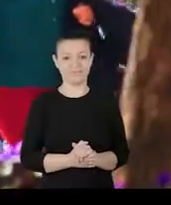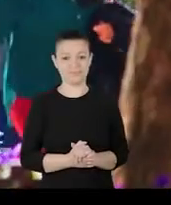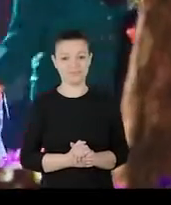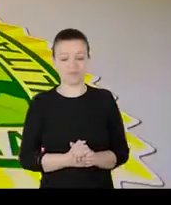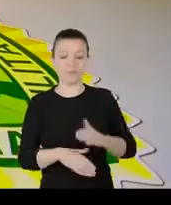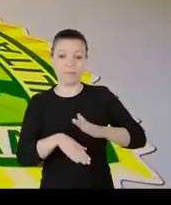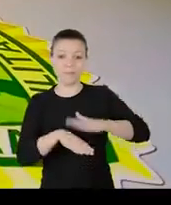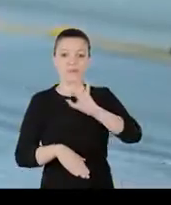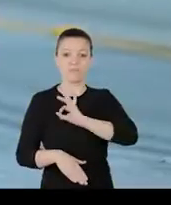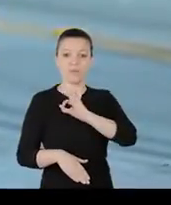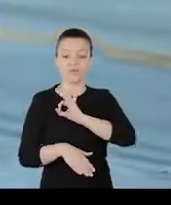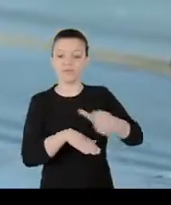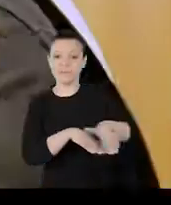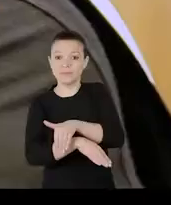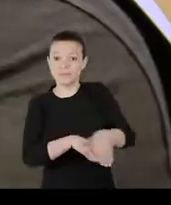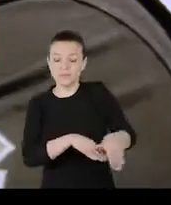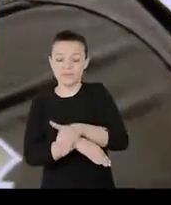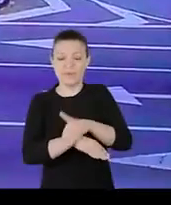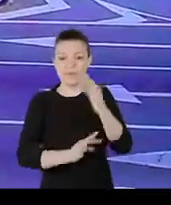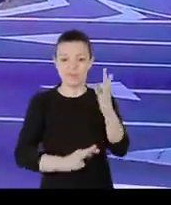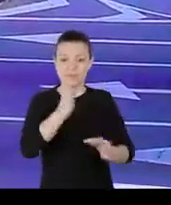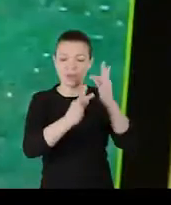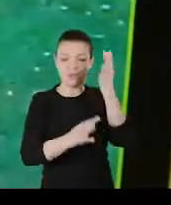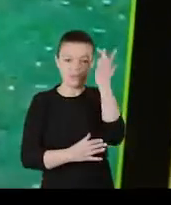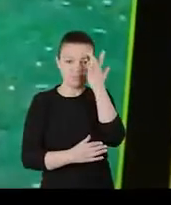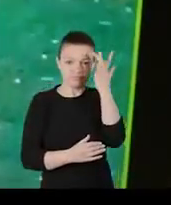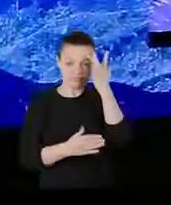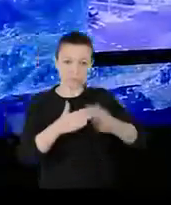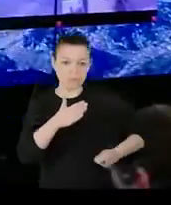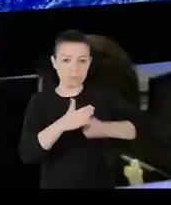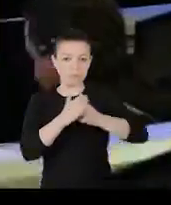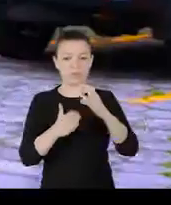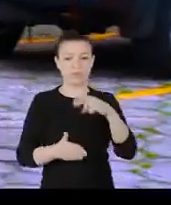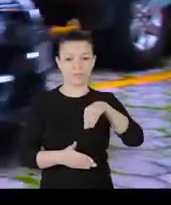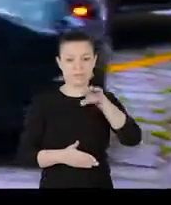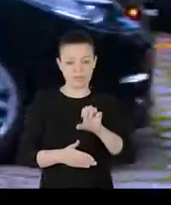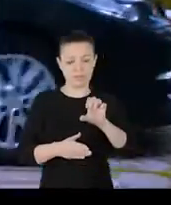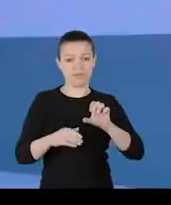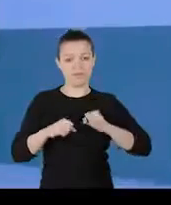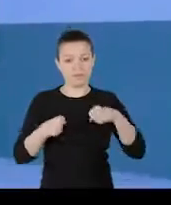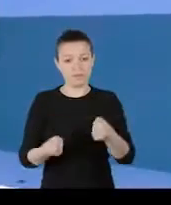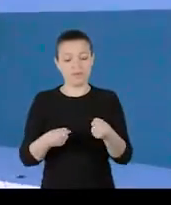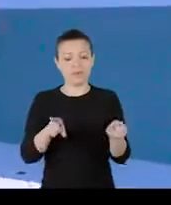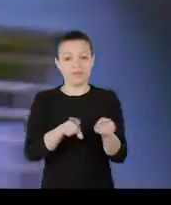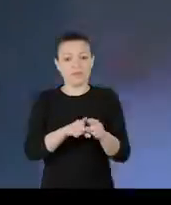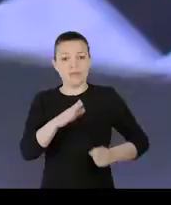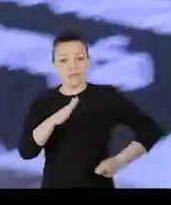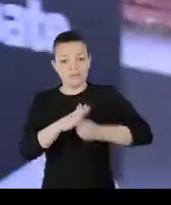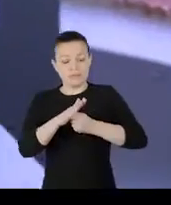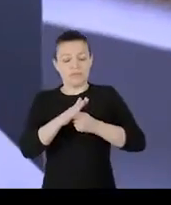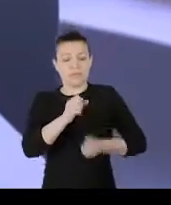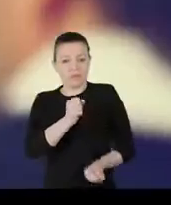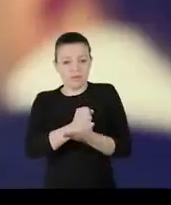mais. Mais polícia nas ruas. Tecnologia e inteligência para combater o crime. Reforço da divisão de combate